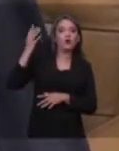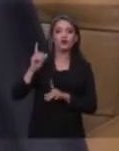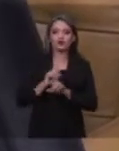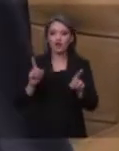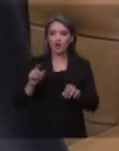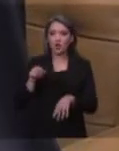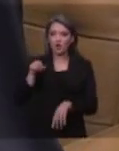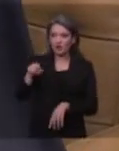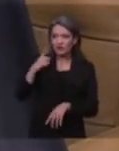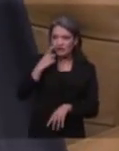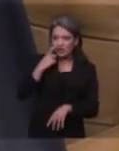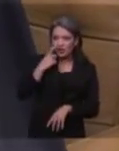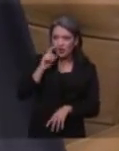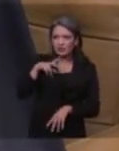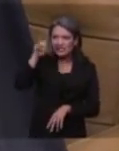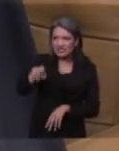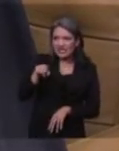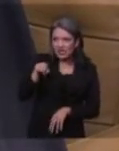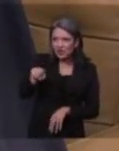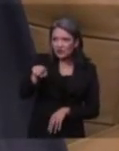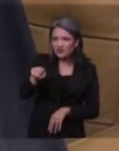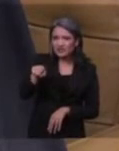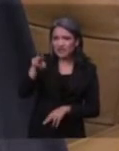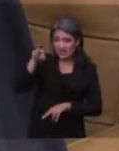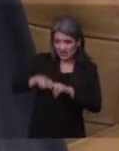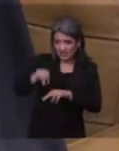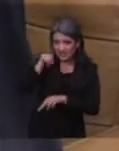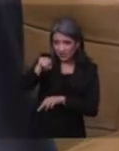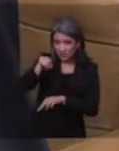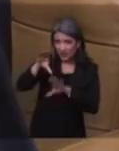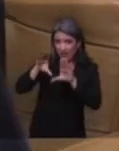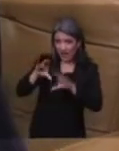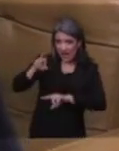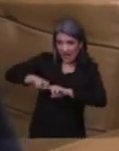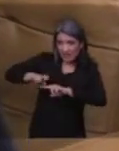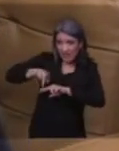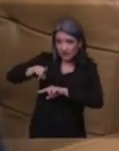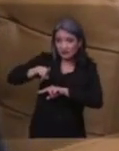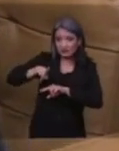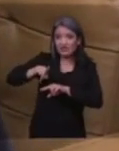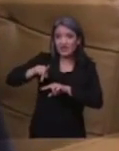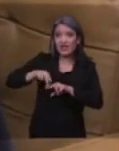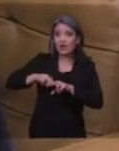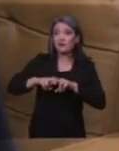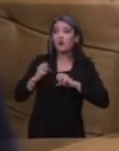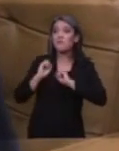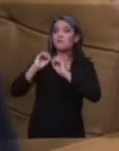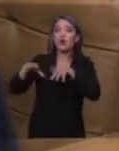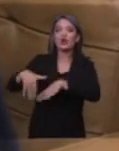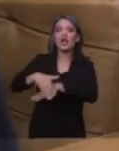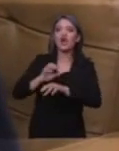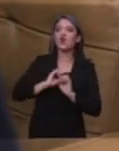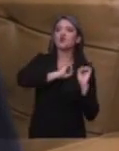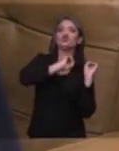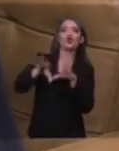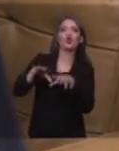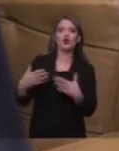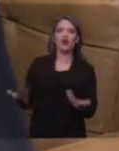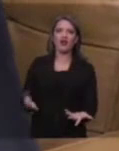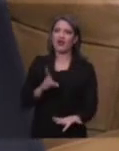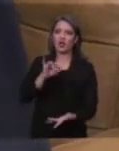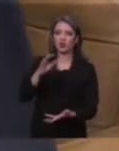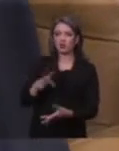que o senhor está sentado, depois, a cadeira que o senhor está sentado, estava lá na rua, no dia da